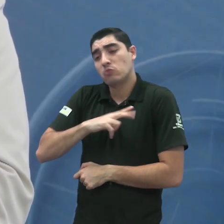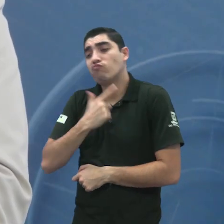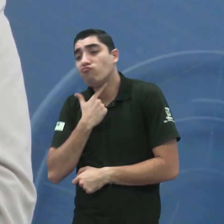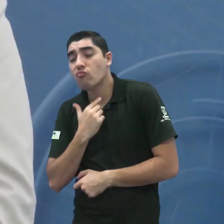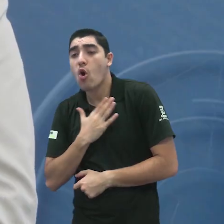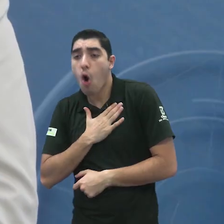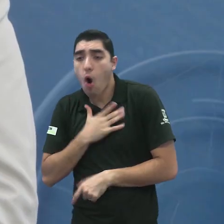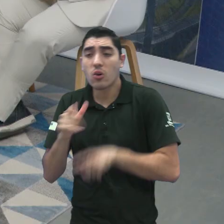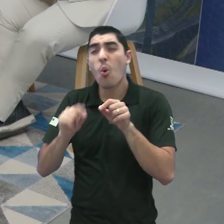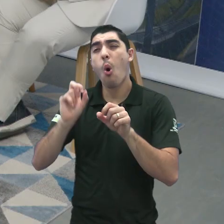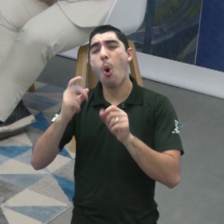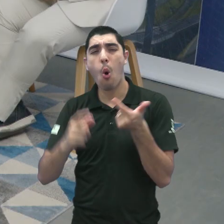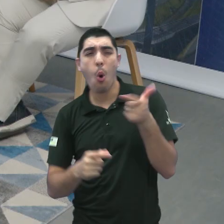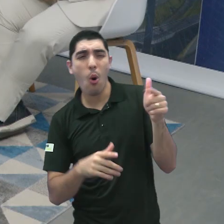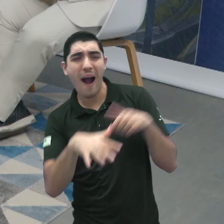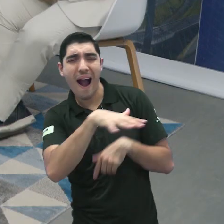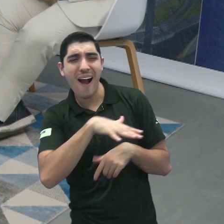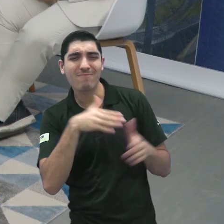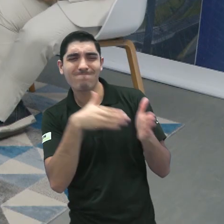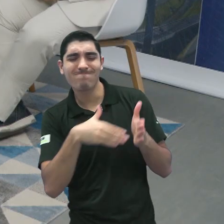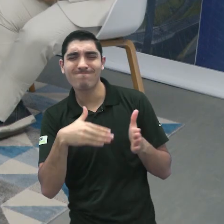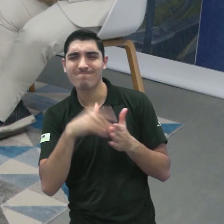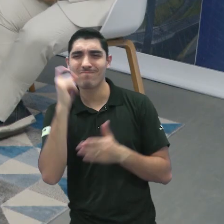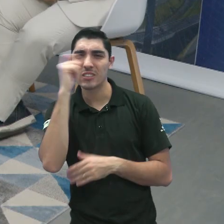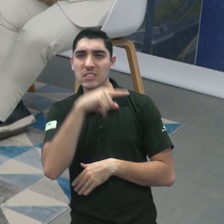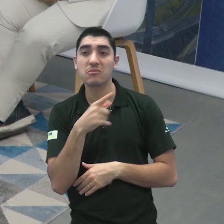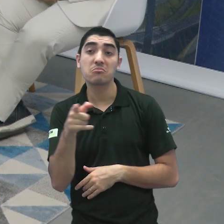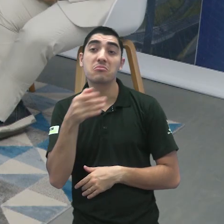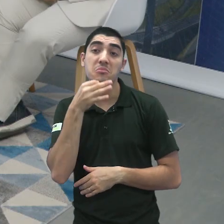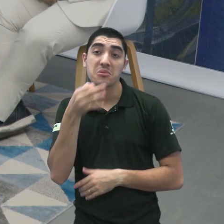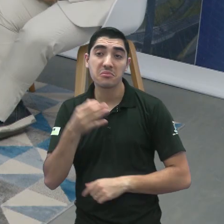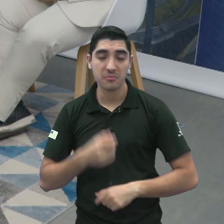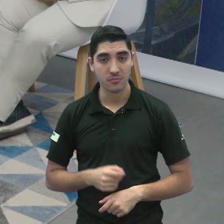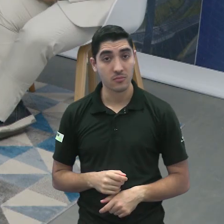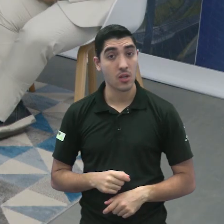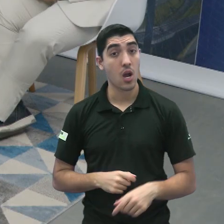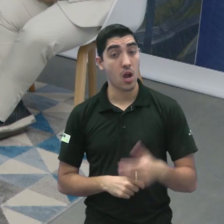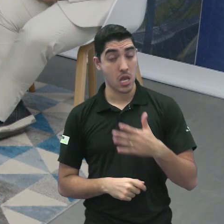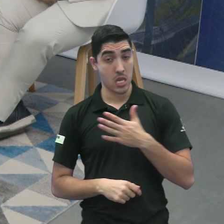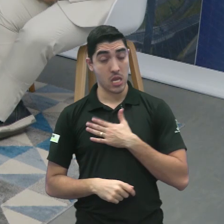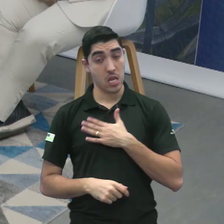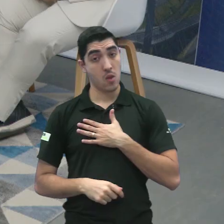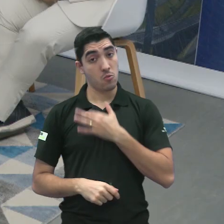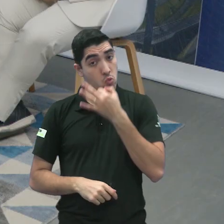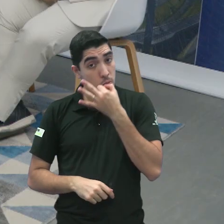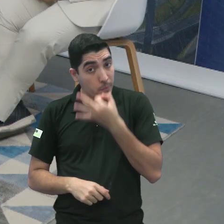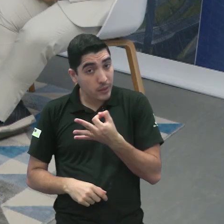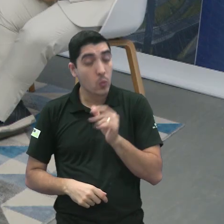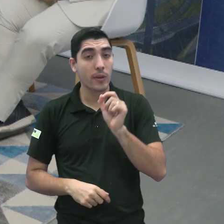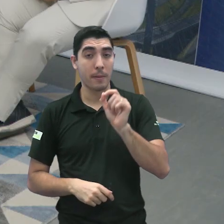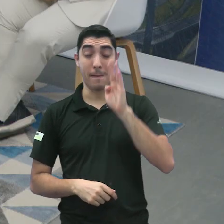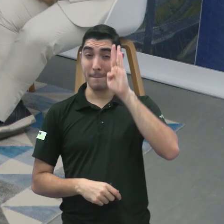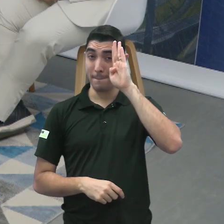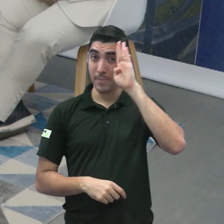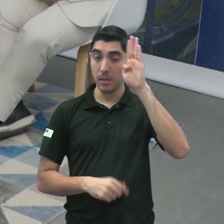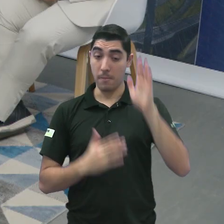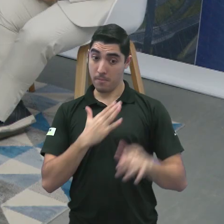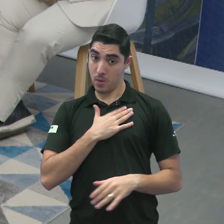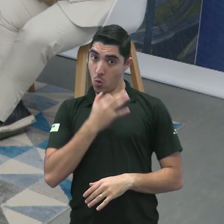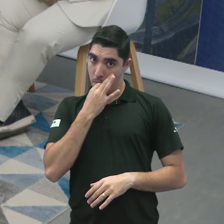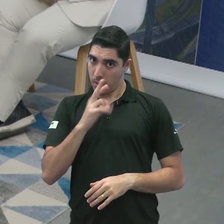outras áreas? Eu acho que, principalmente, é uma questão de um olhar